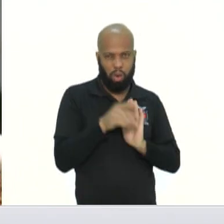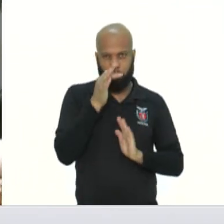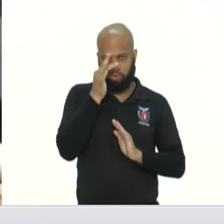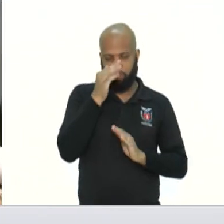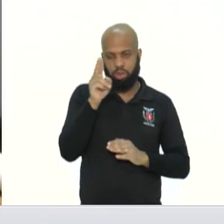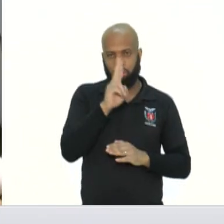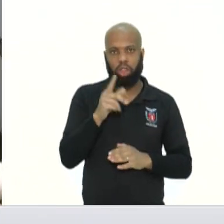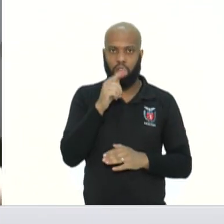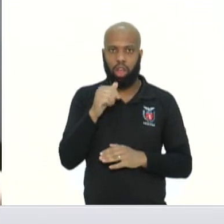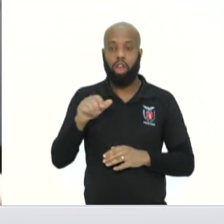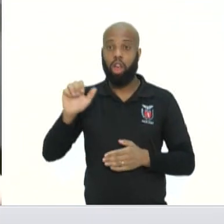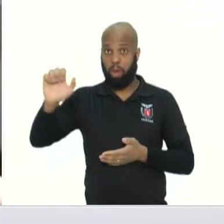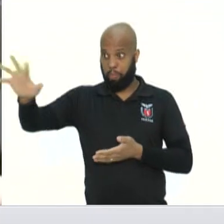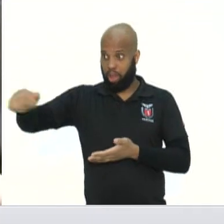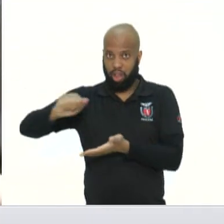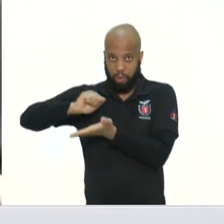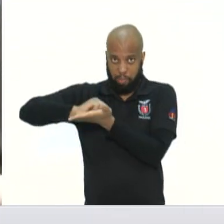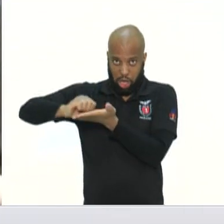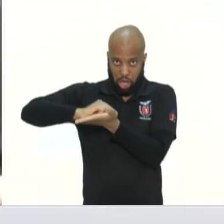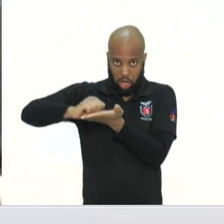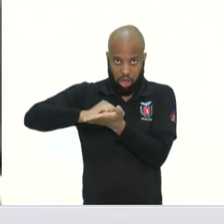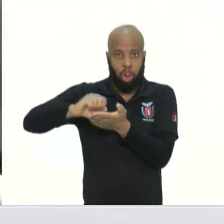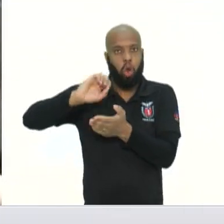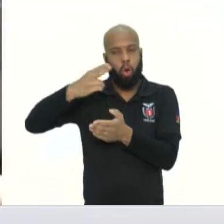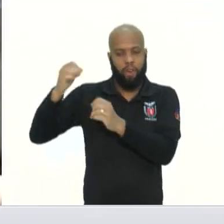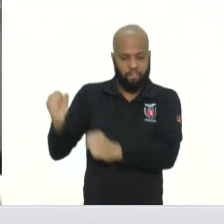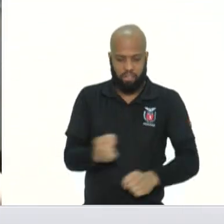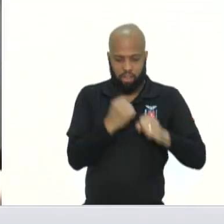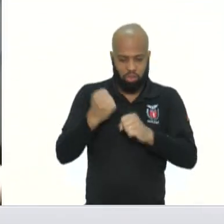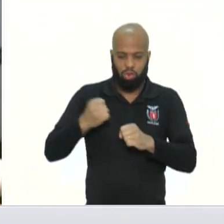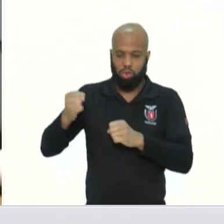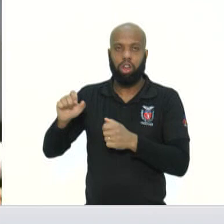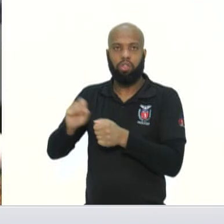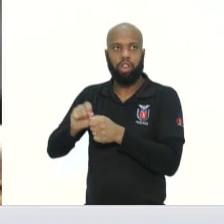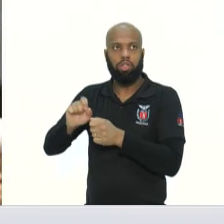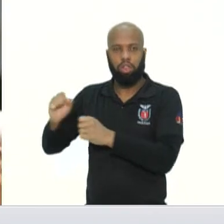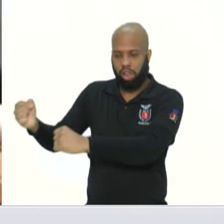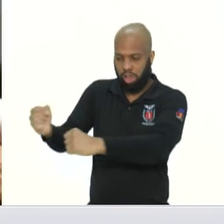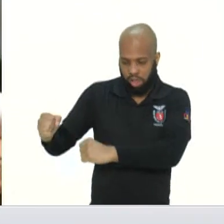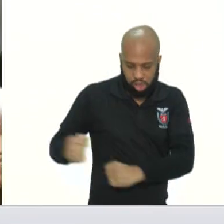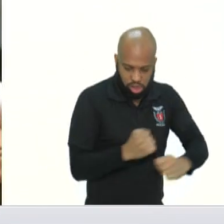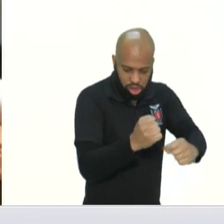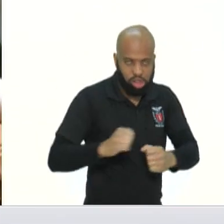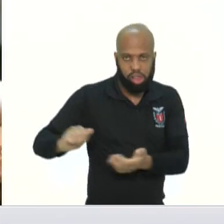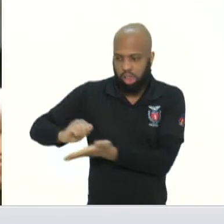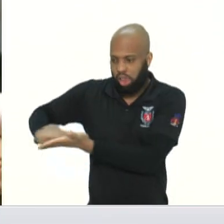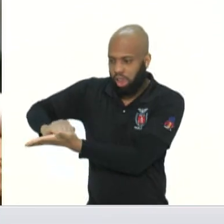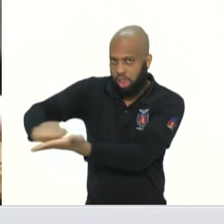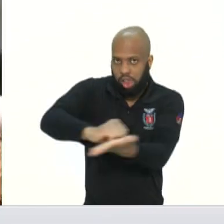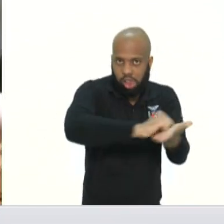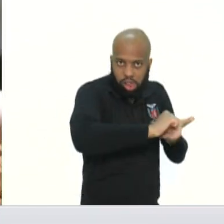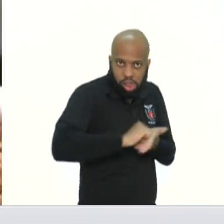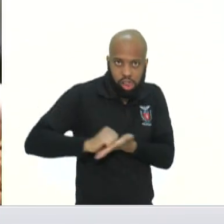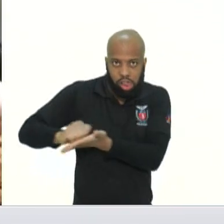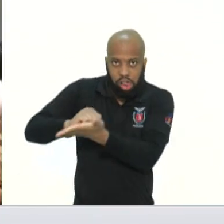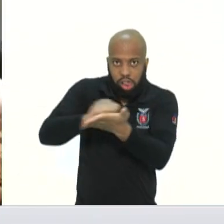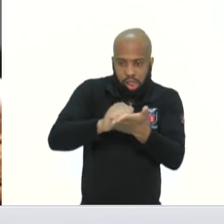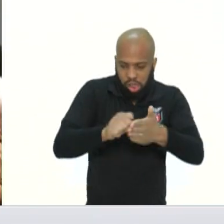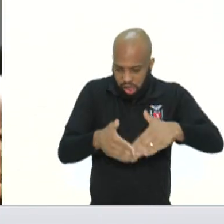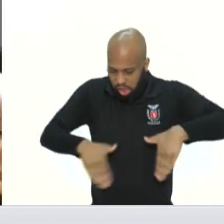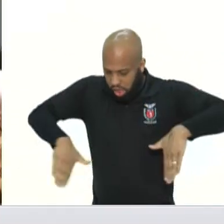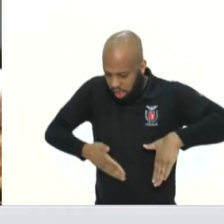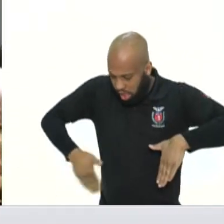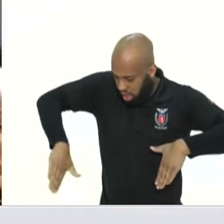d'água, pegue uma bucha ou uma vassoura, passe, lave com água e sabão e limpe a